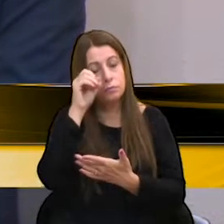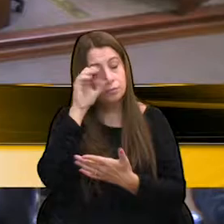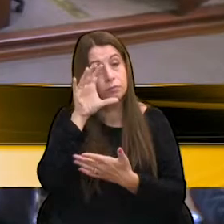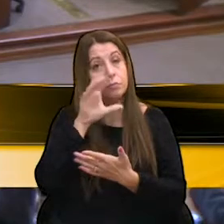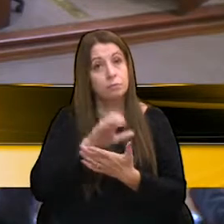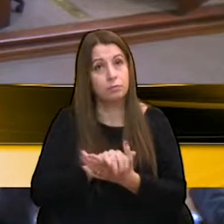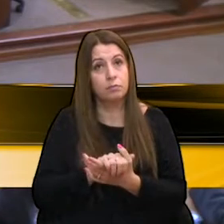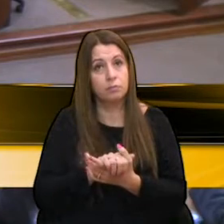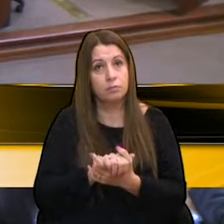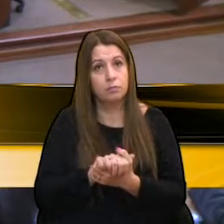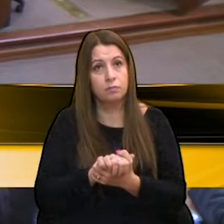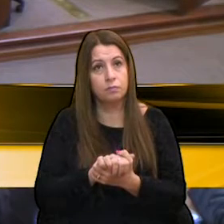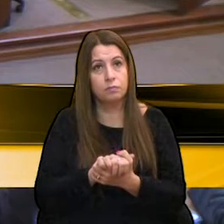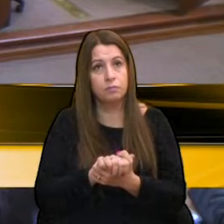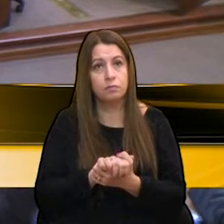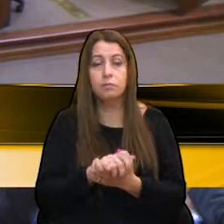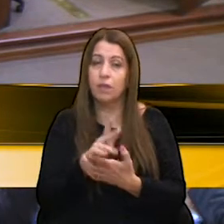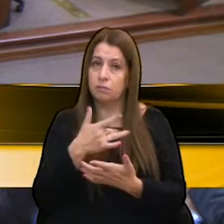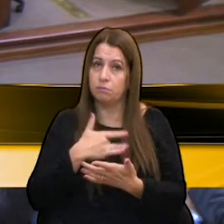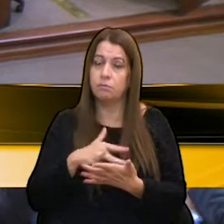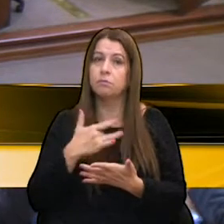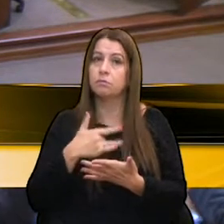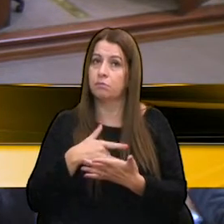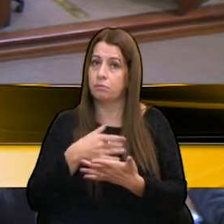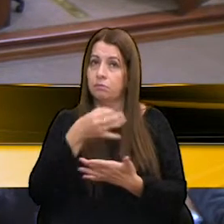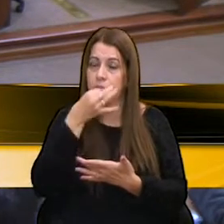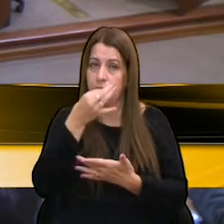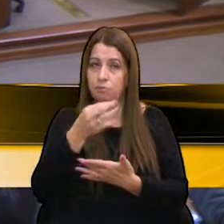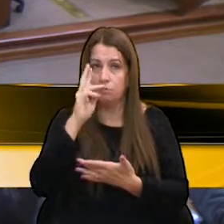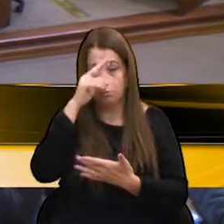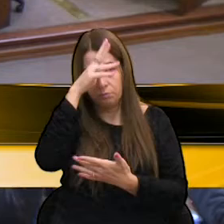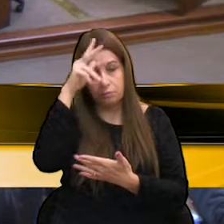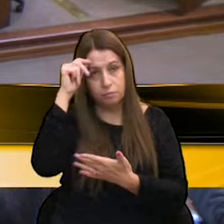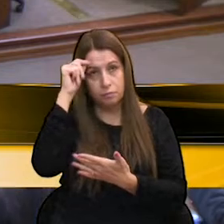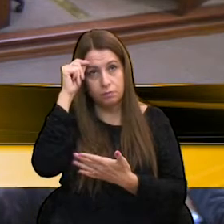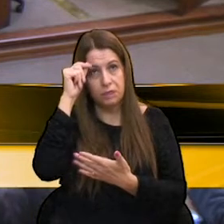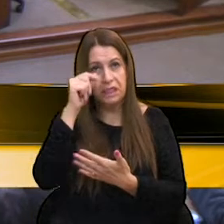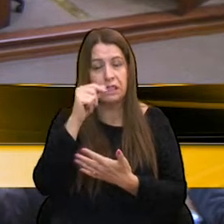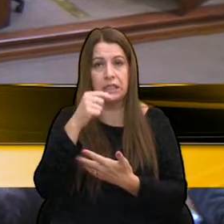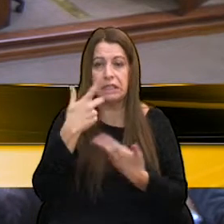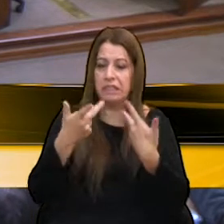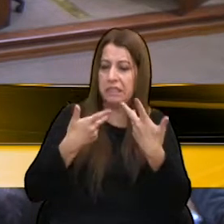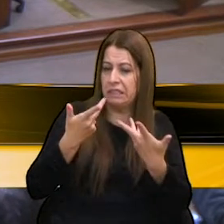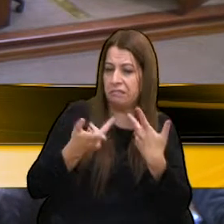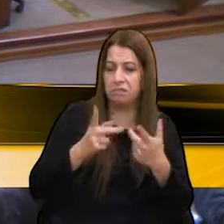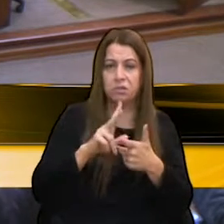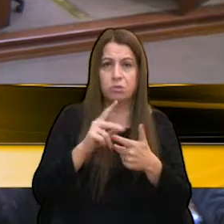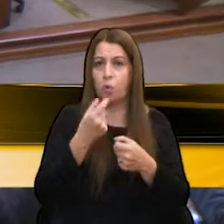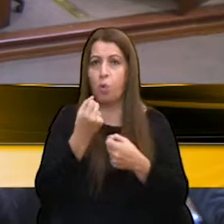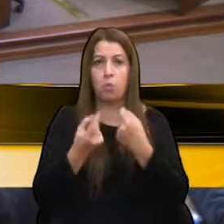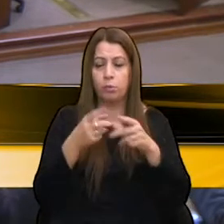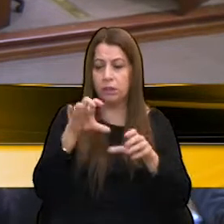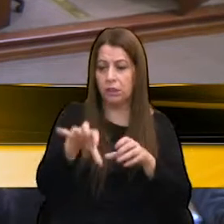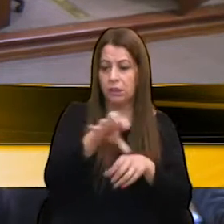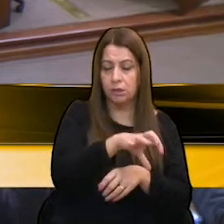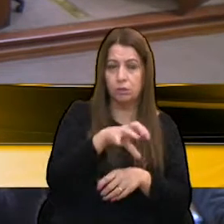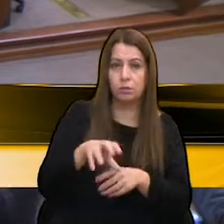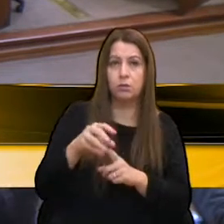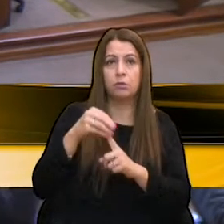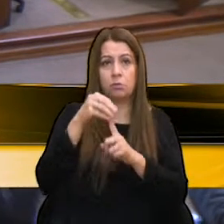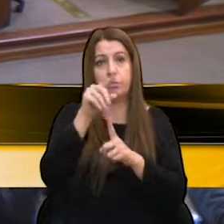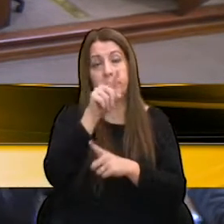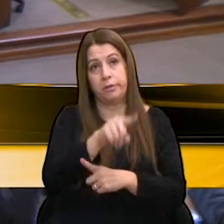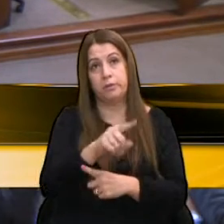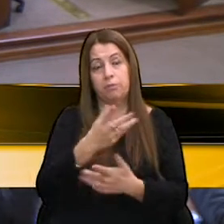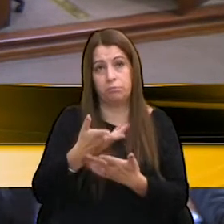Fiuza, é lamentável a postura do prefeito, essa birra dele com alguns setores, né, principalmente para